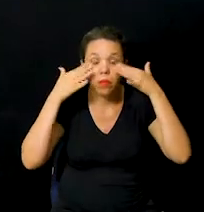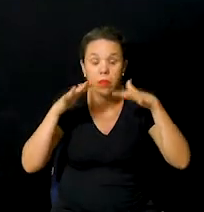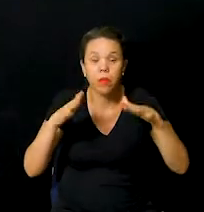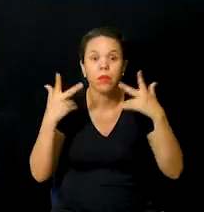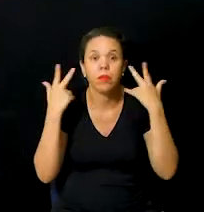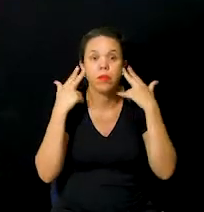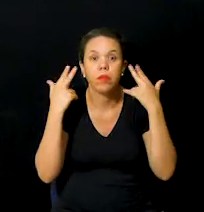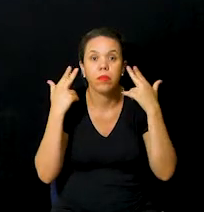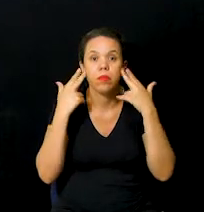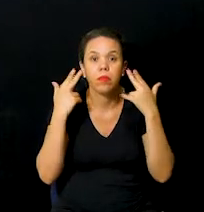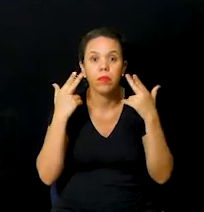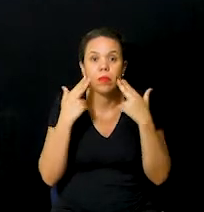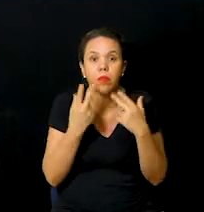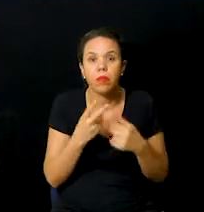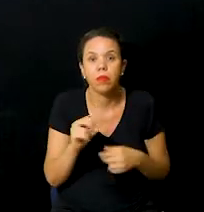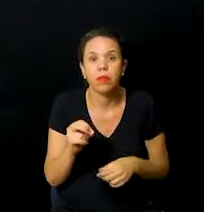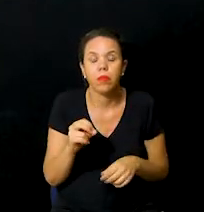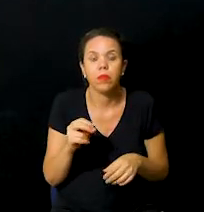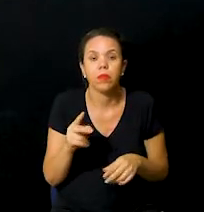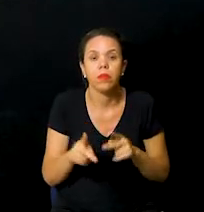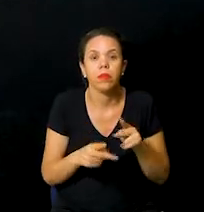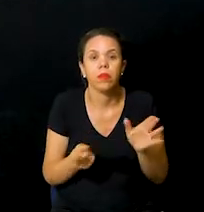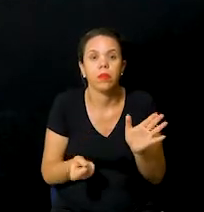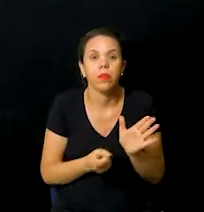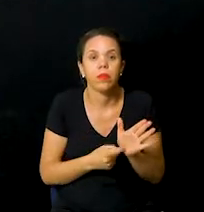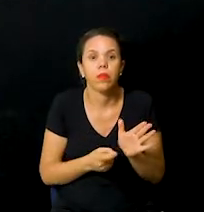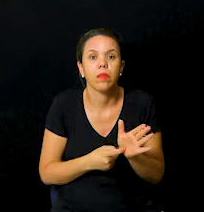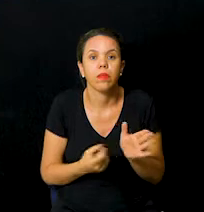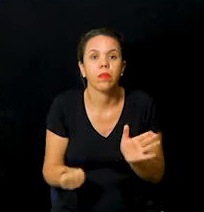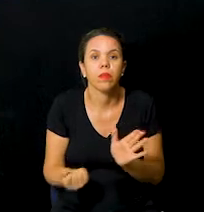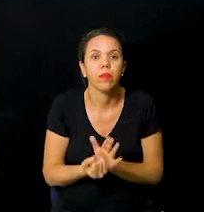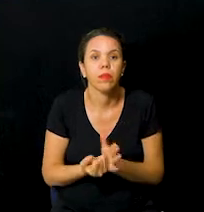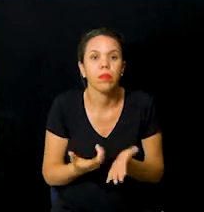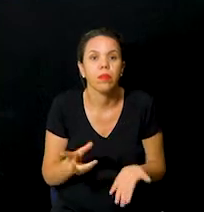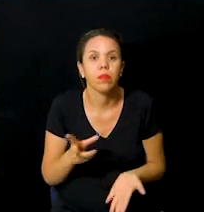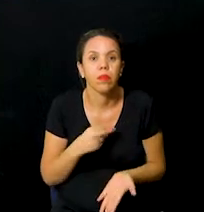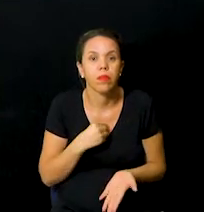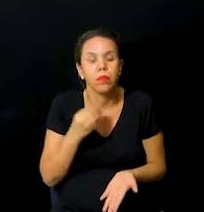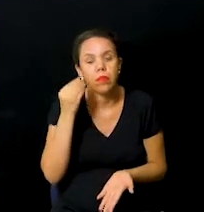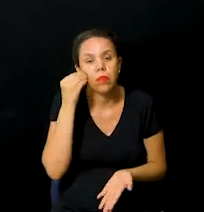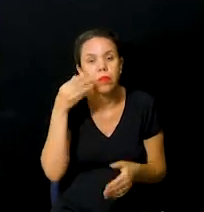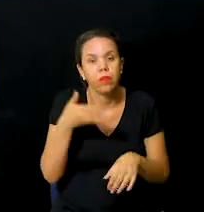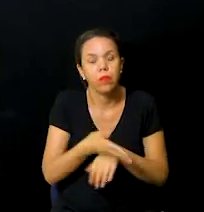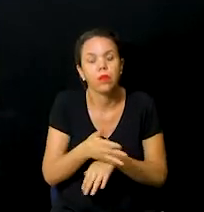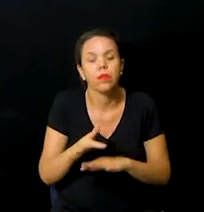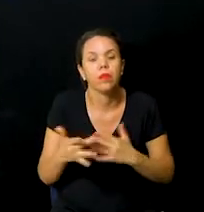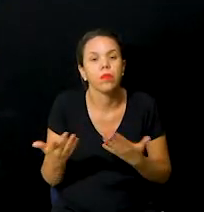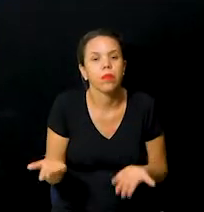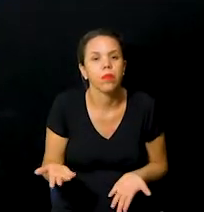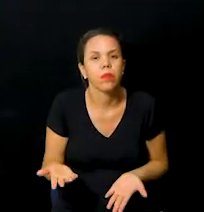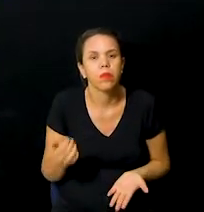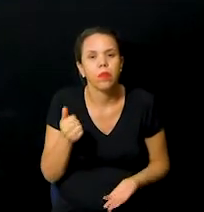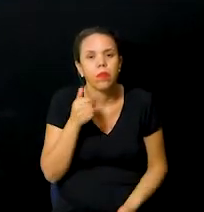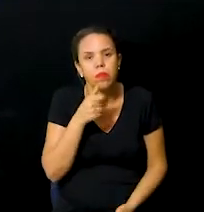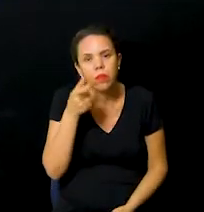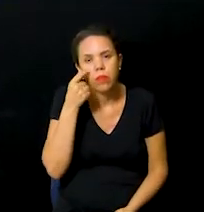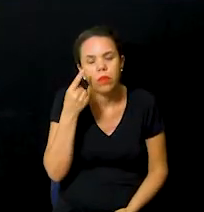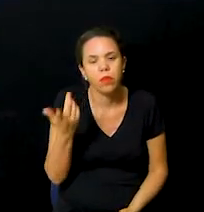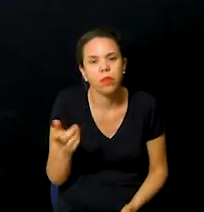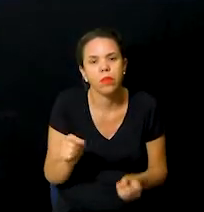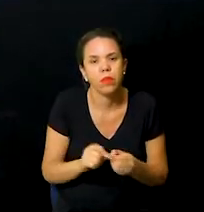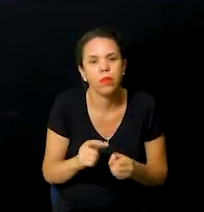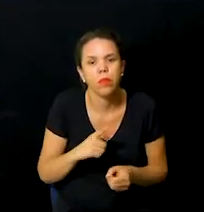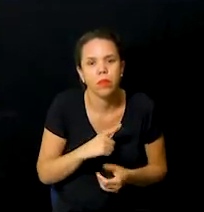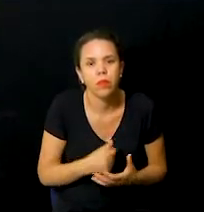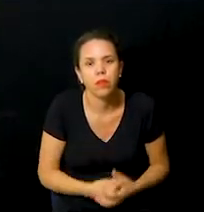forma natural e 20 pessoas me marcaram. Ela disse que falou assim, nossa, eu vou ter que entrar na rede social dessa mulher para ver o que